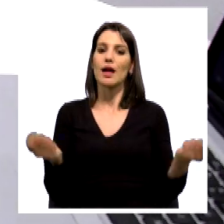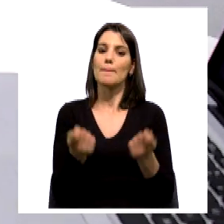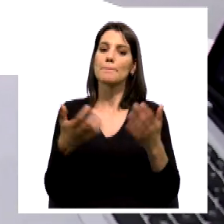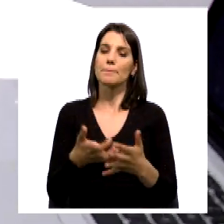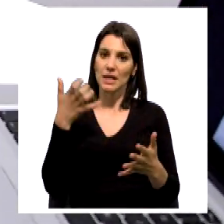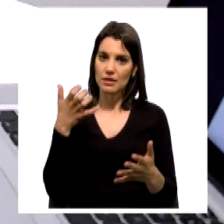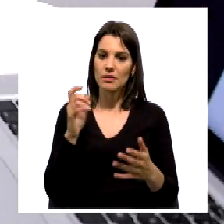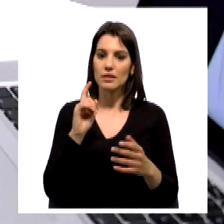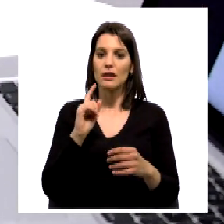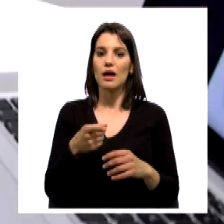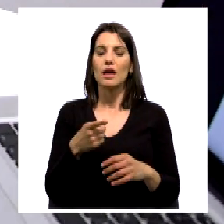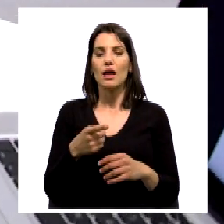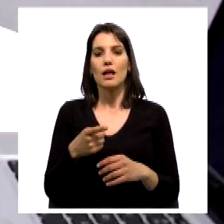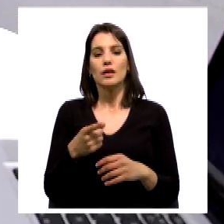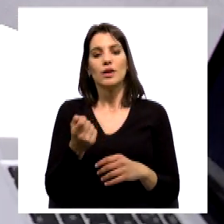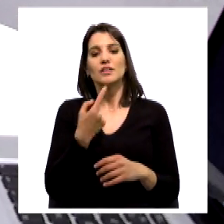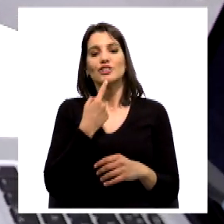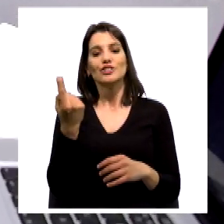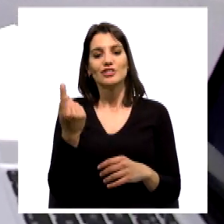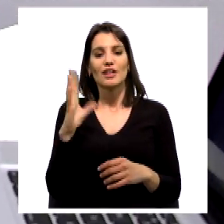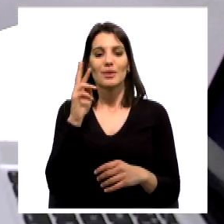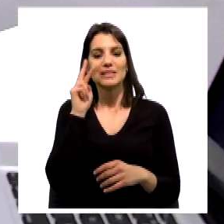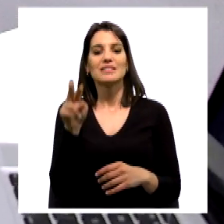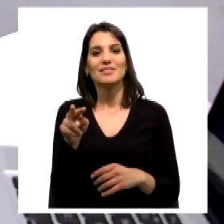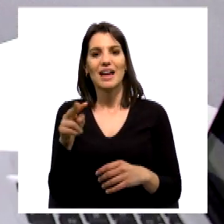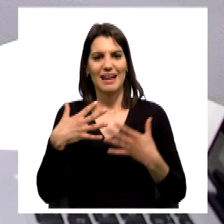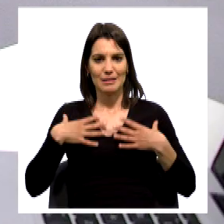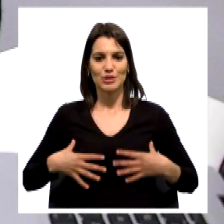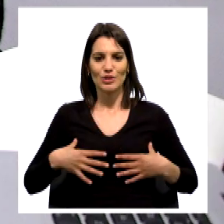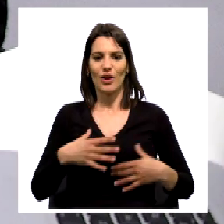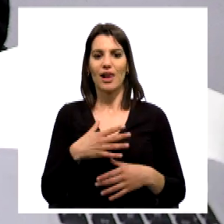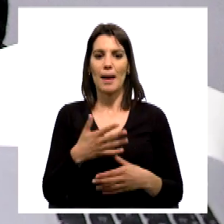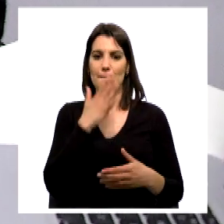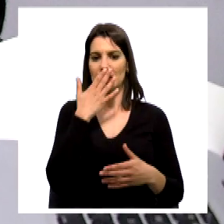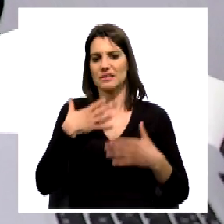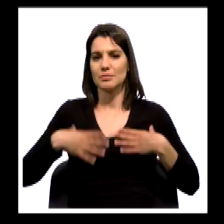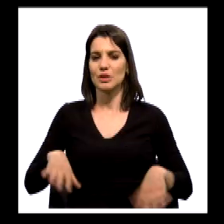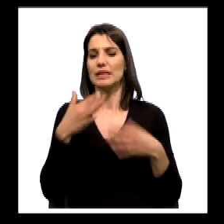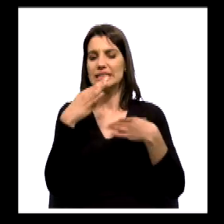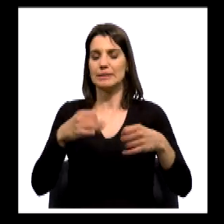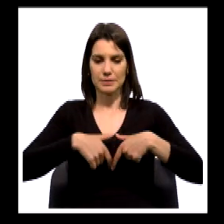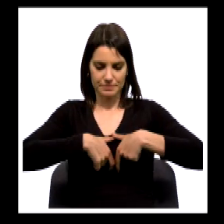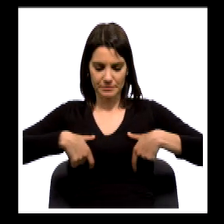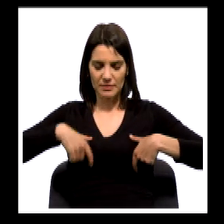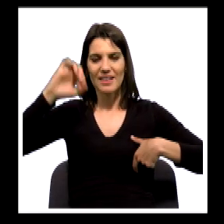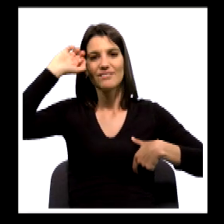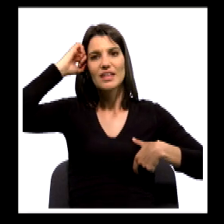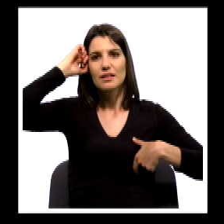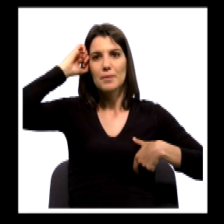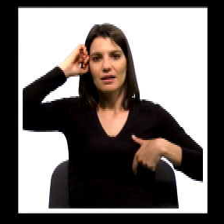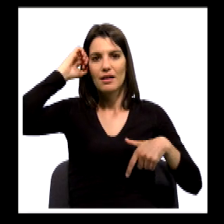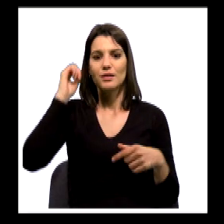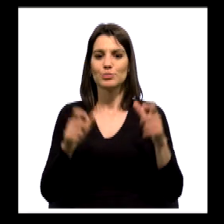que destaca esta campanha é mesmo alguma estranheza quando se olha para uma camisola que parece banal e